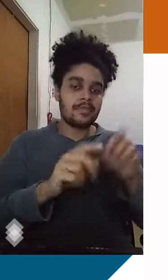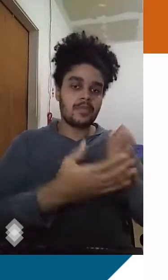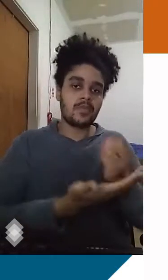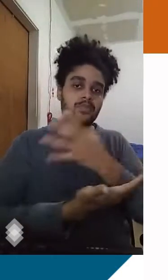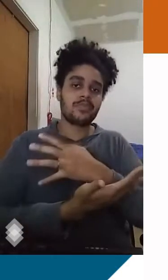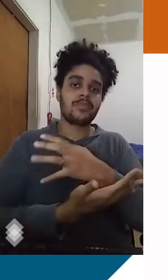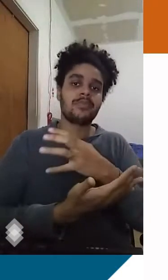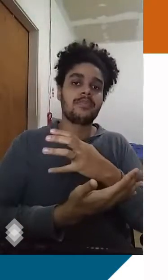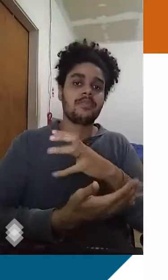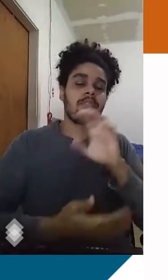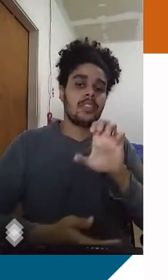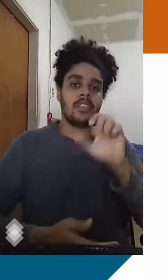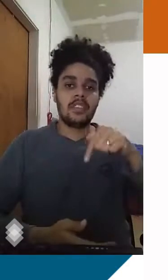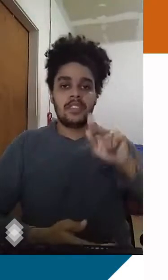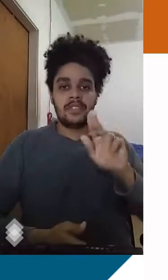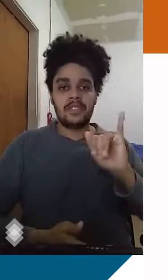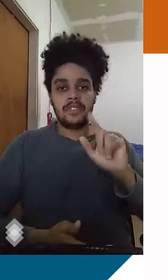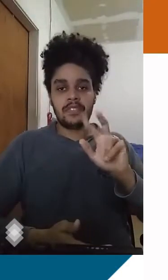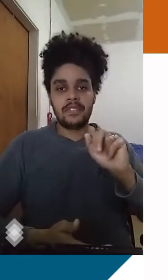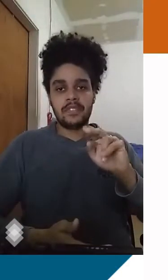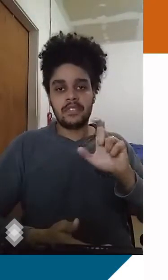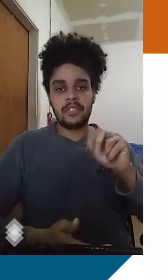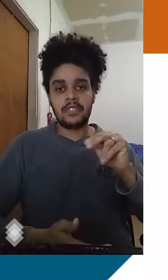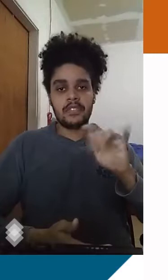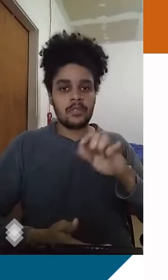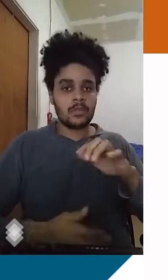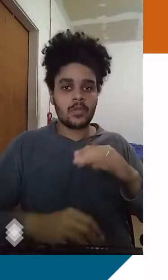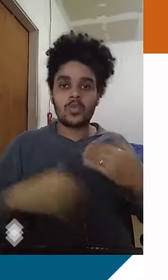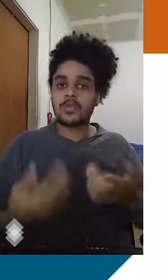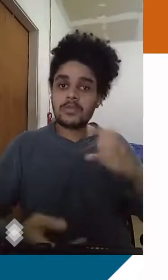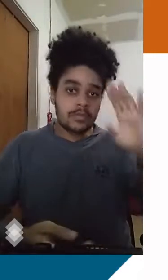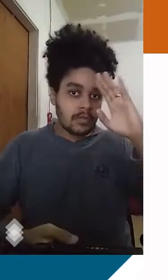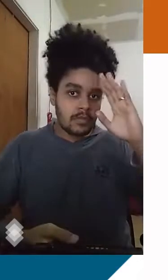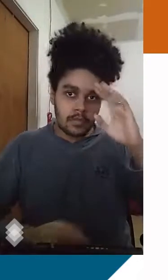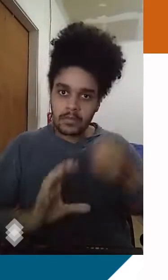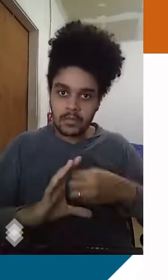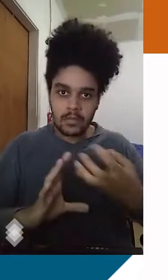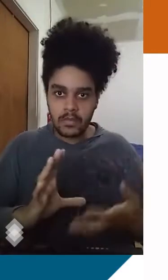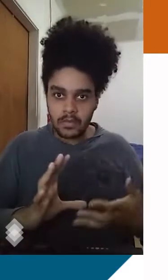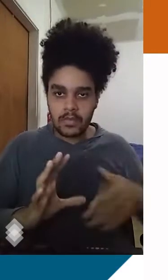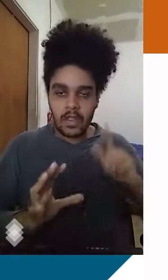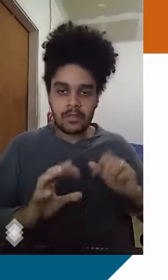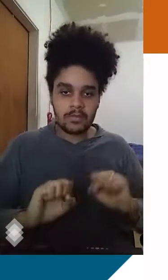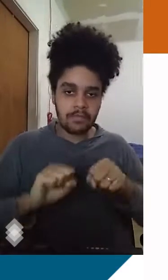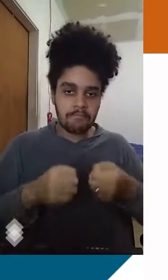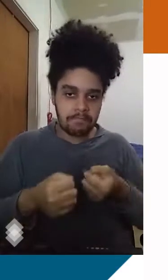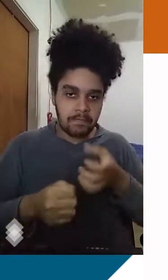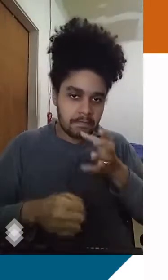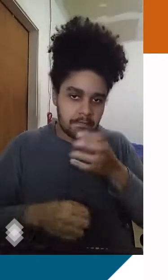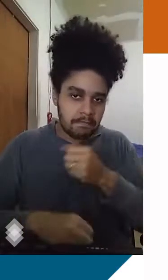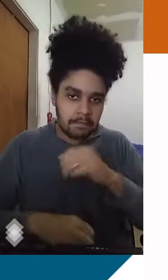as projeções que a gente chama de projeções equivalentes. Qual vai ser a principal característica delas? Elas vão